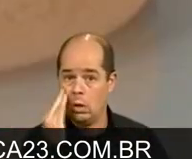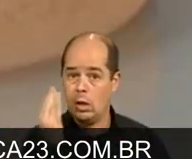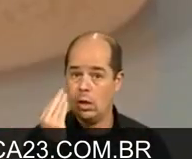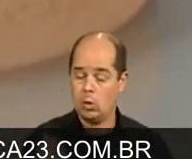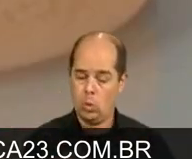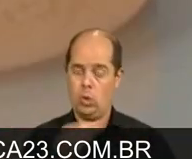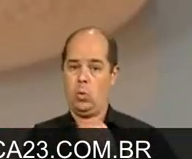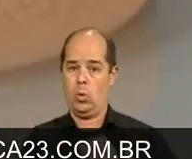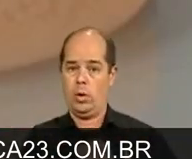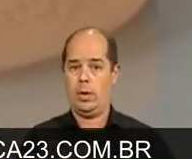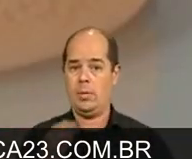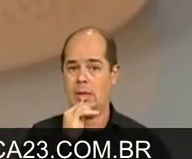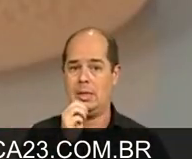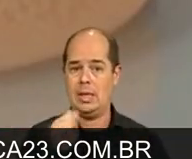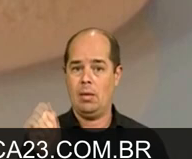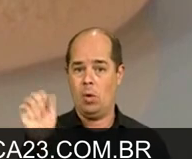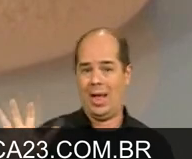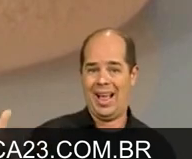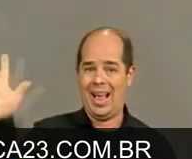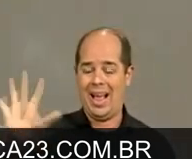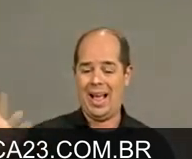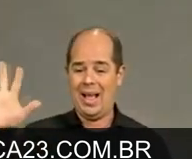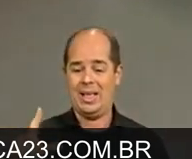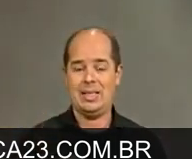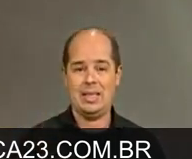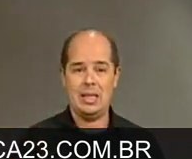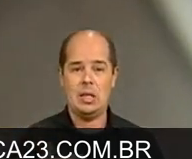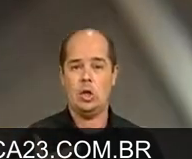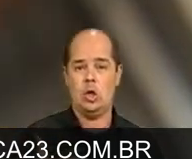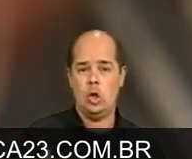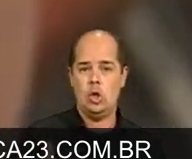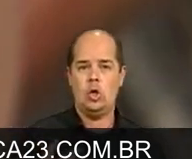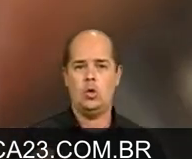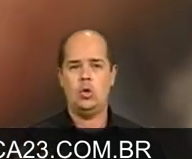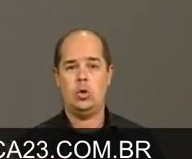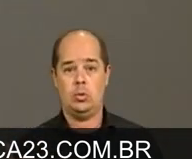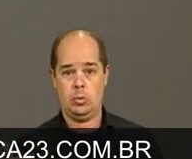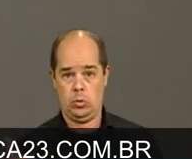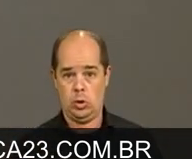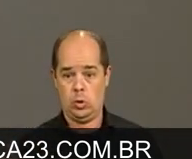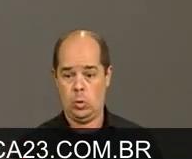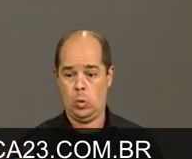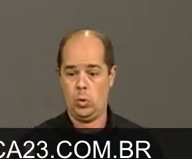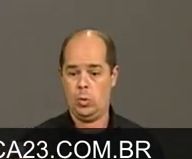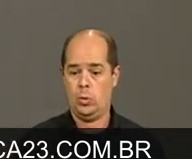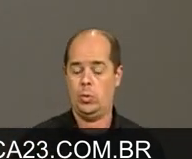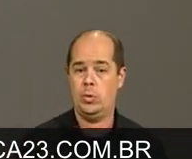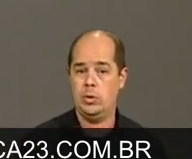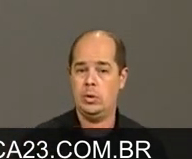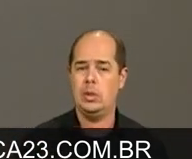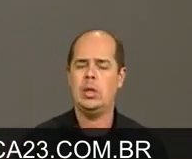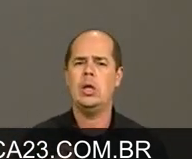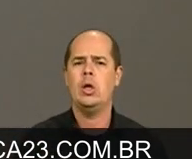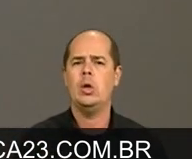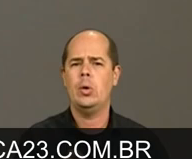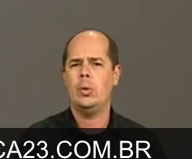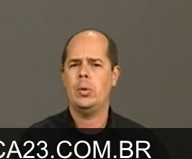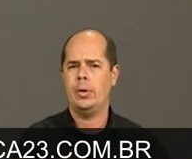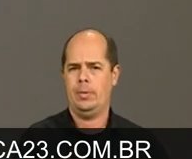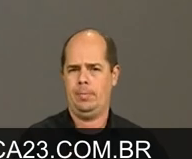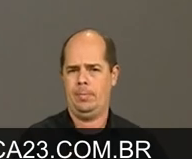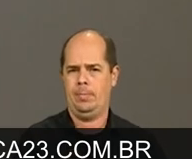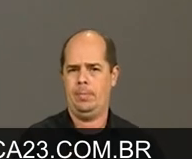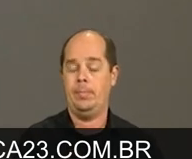A Ásia, por exemplo, foi descrita em 2011 por um médico israelense. Essa síndrome, ela é caracterizada por